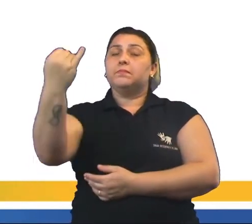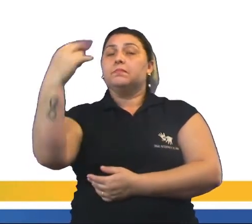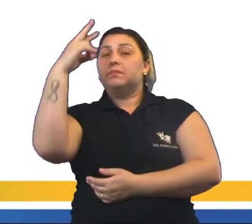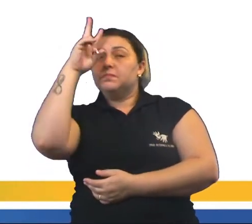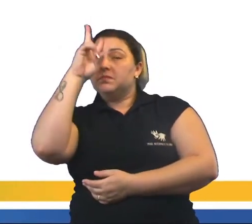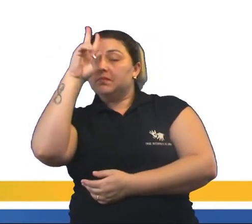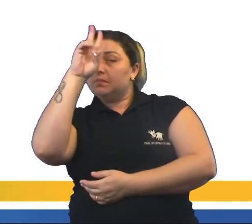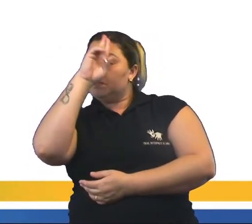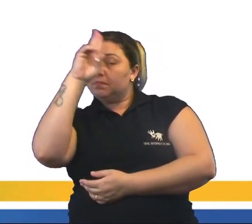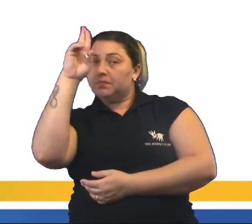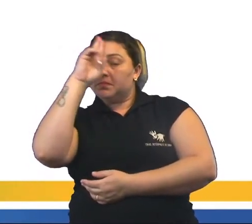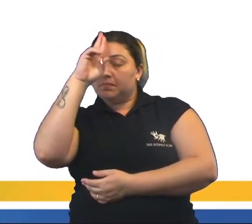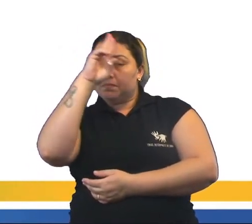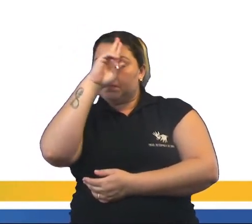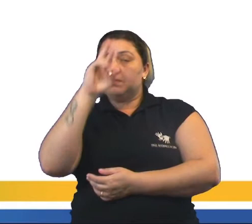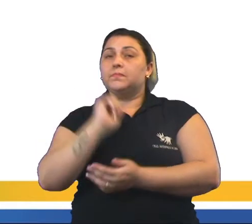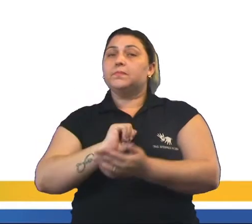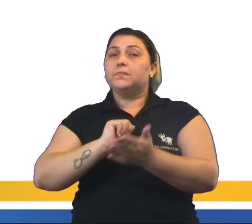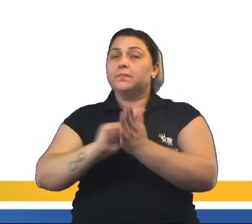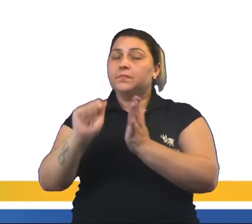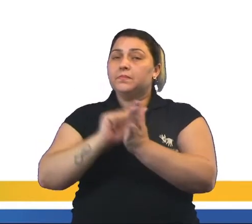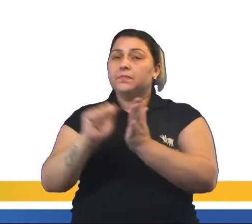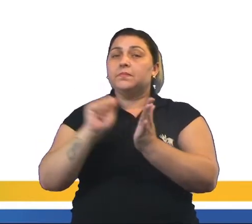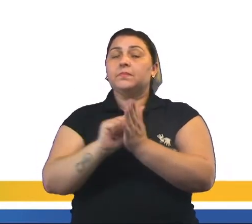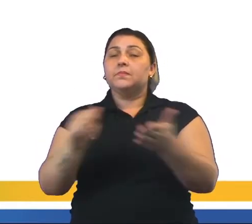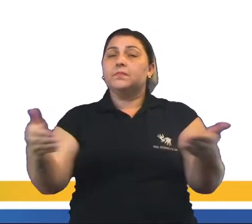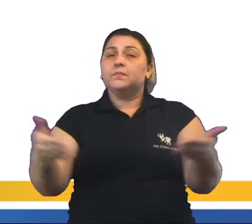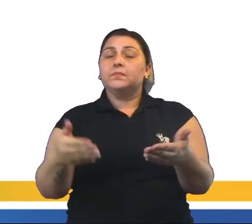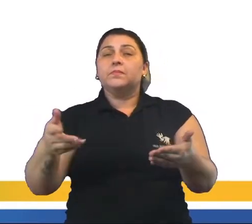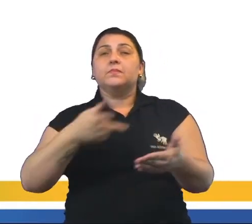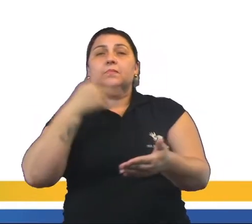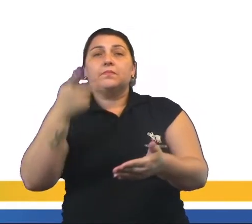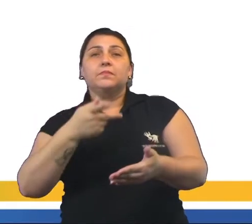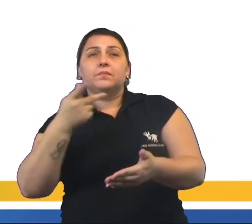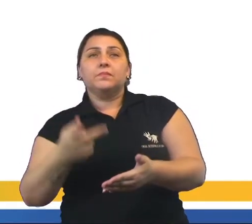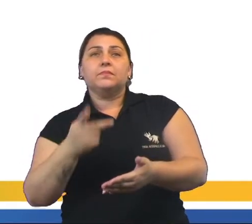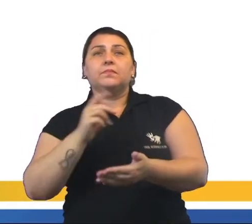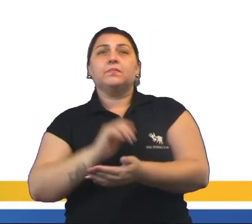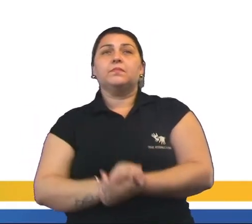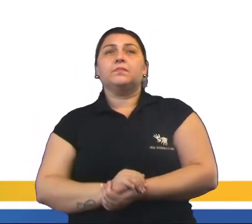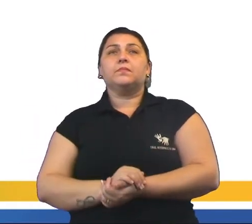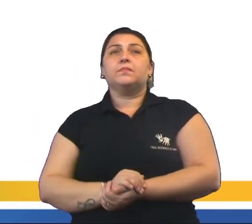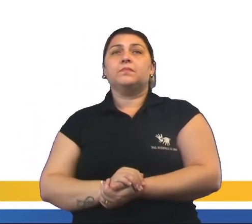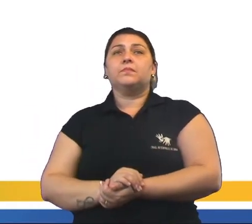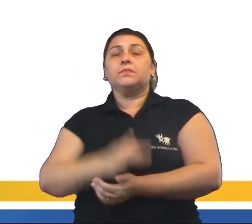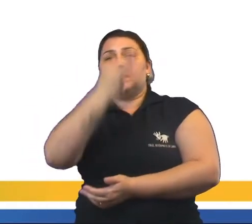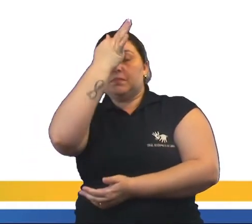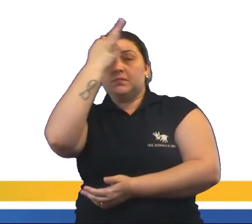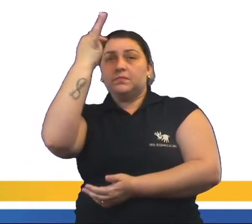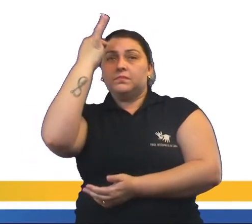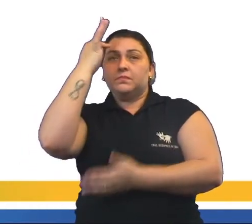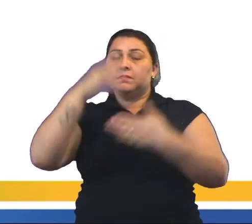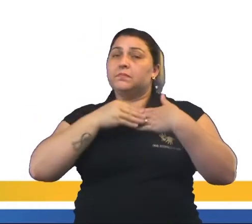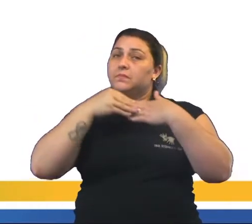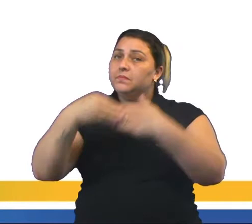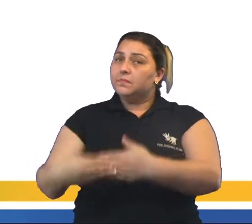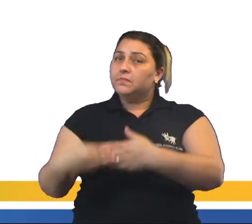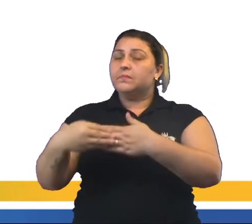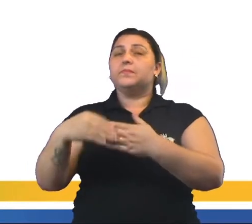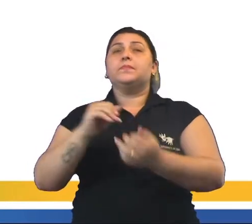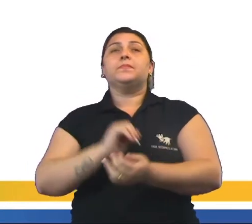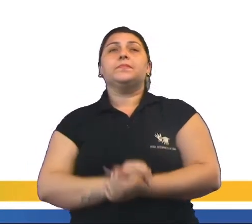história a sua obra. E agora iremos falar sobre o legado, para a filosofia.